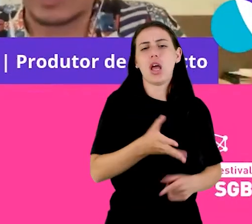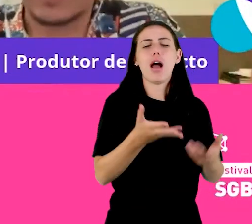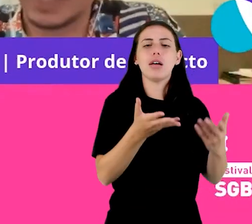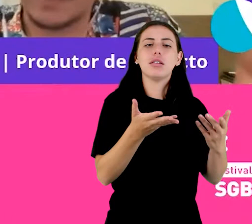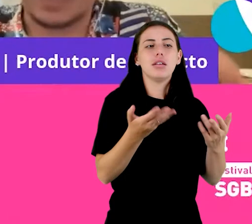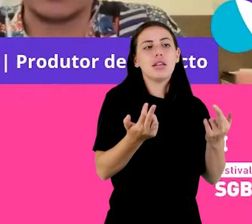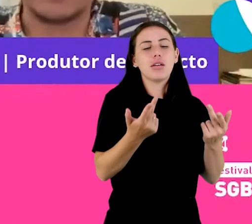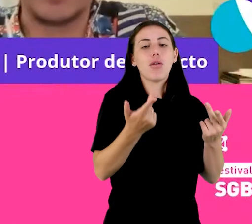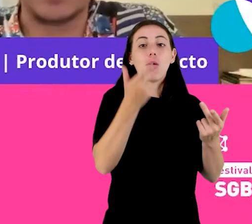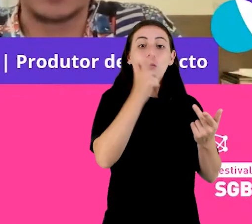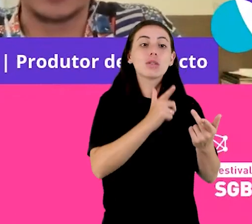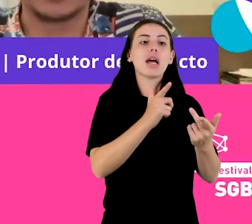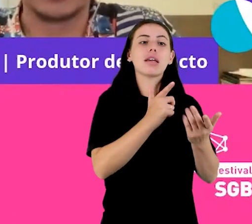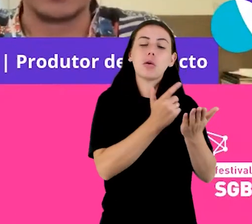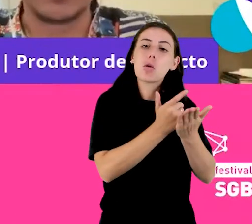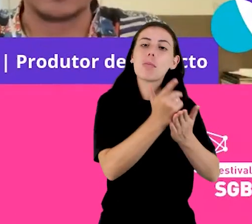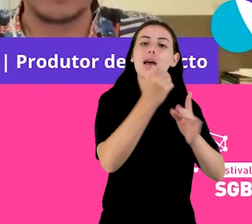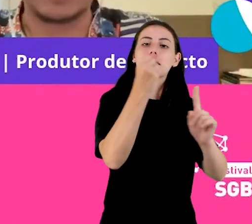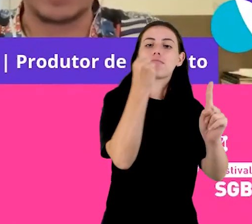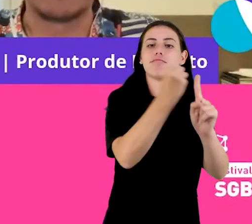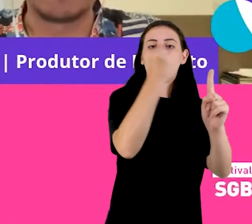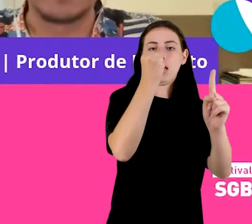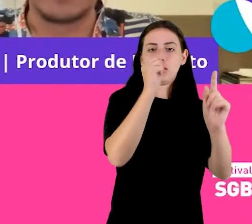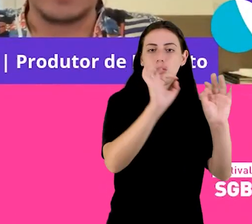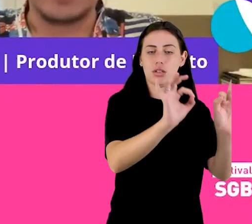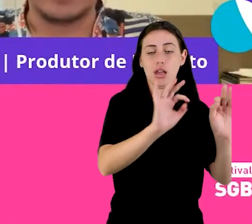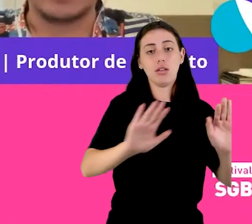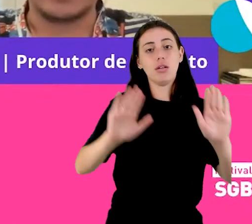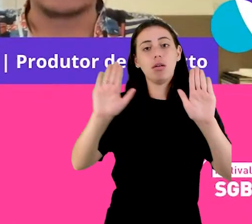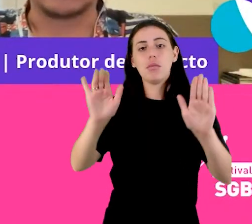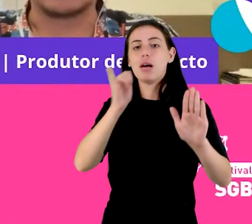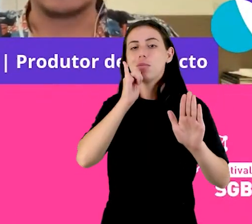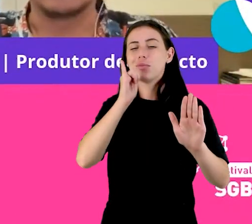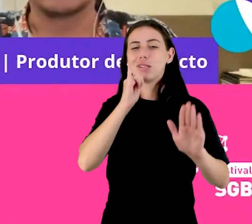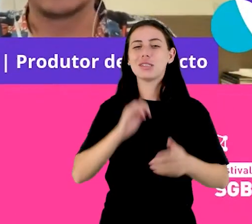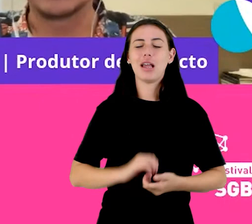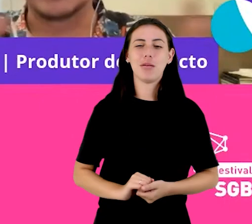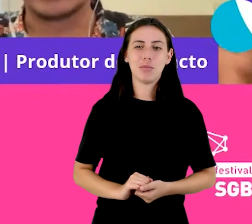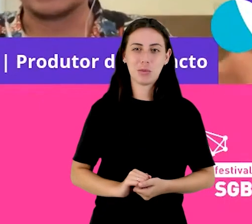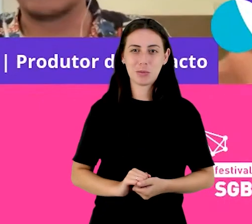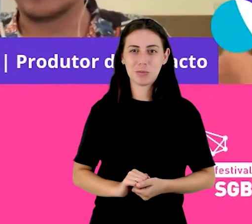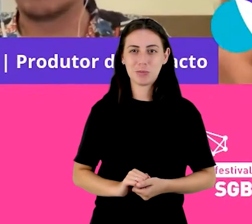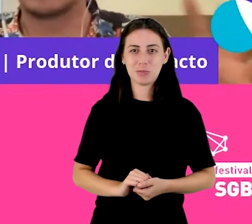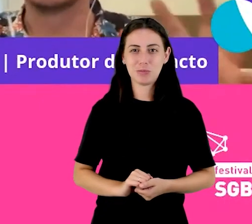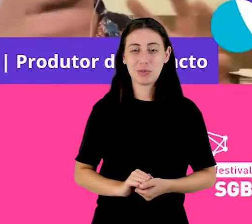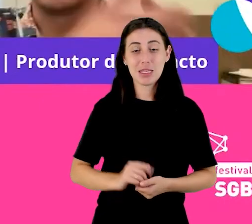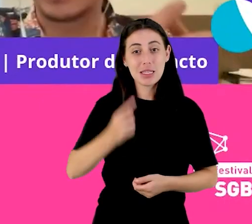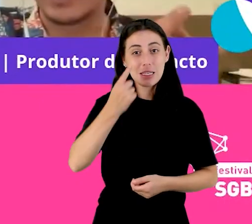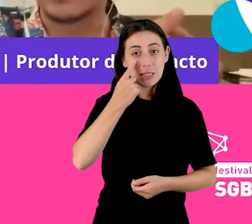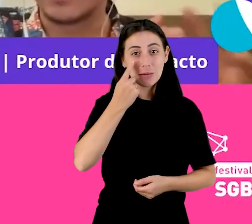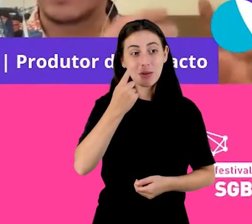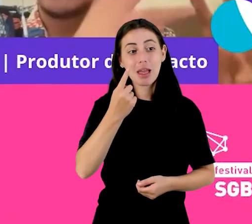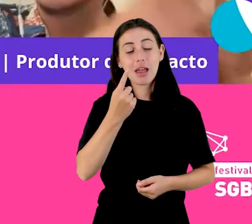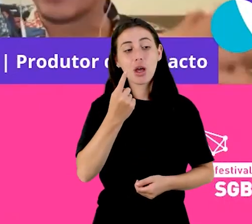bom já é metade do caminho para a gente poder começar a impactar. Só que, da mesma maneira que a gente vê para que tipo de